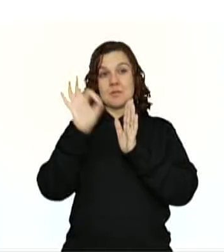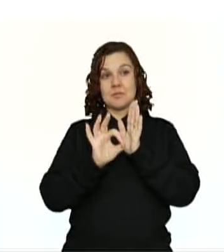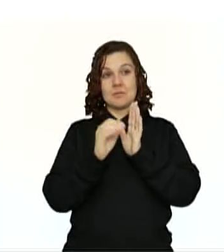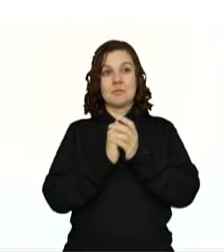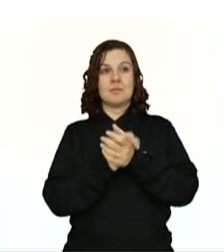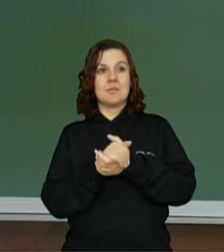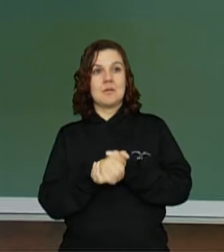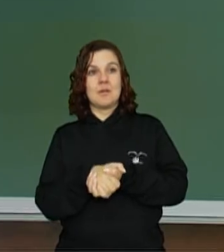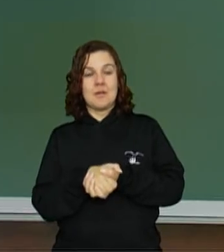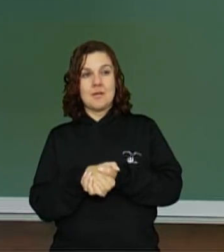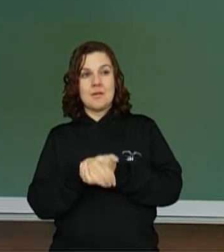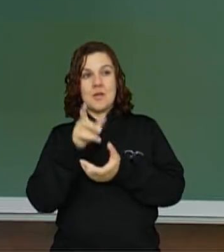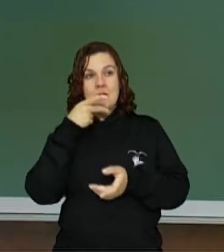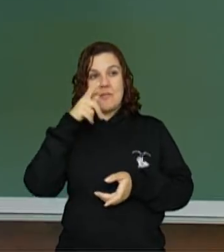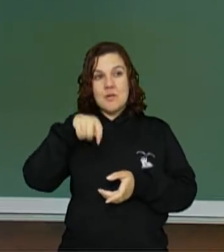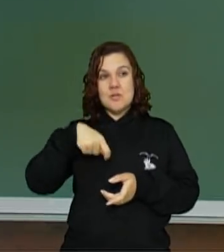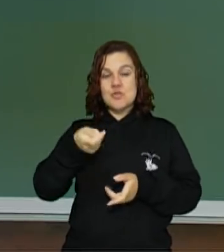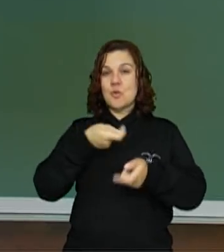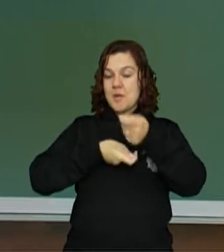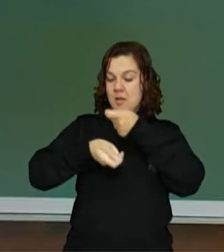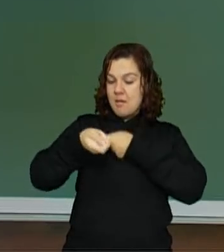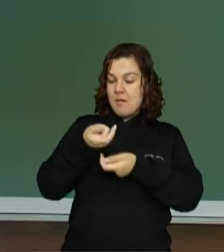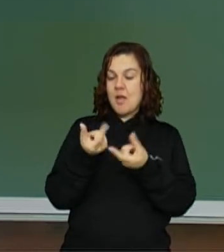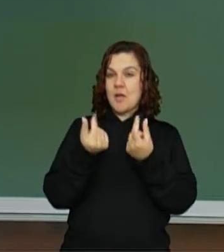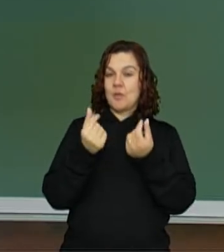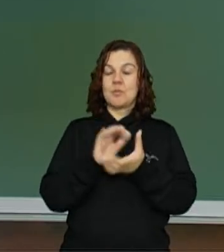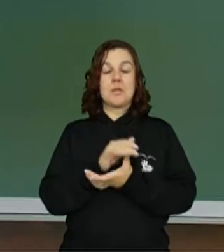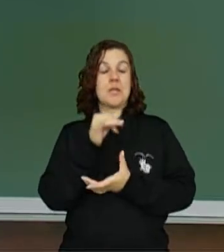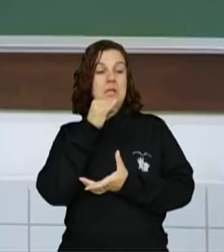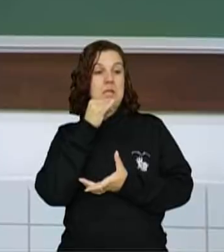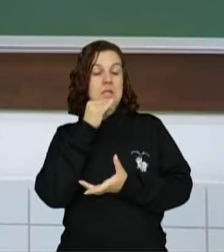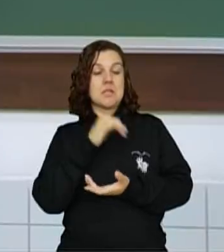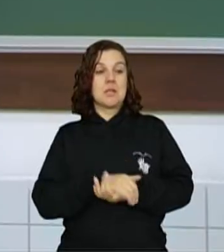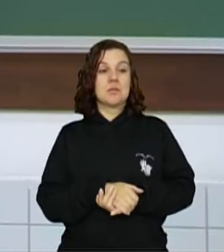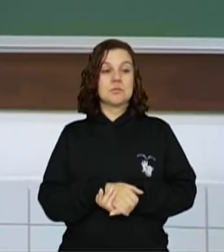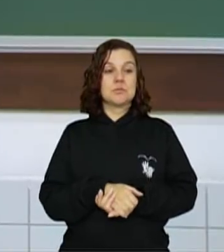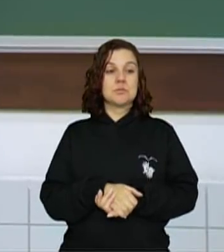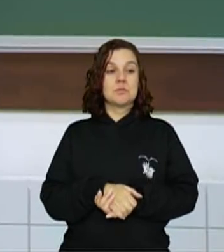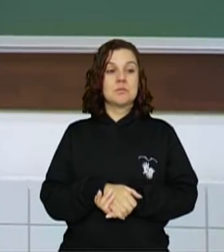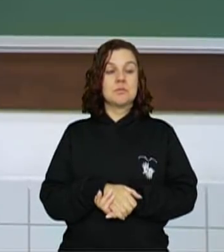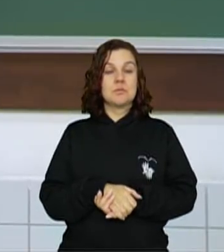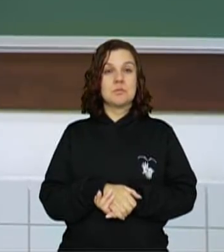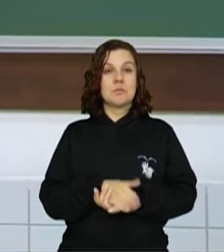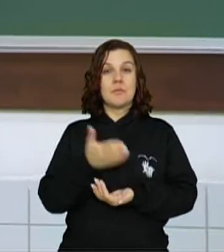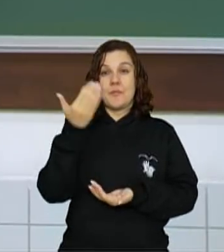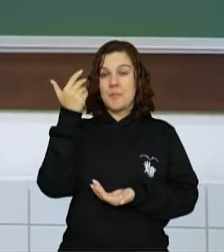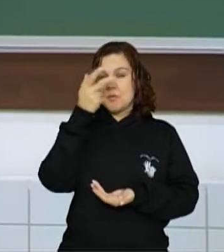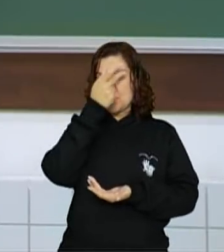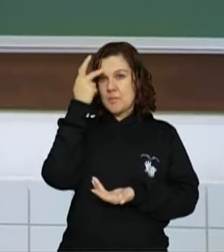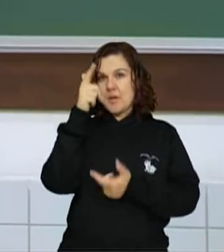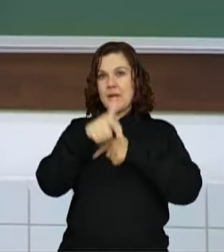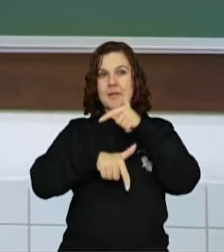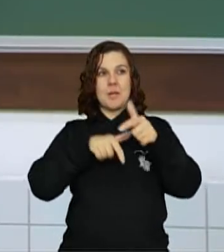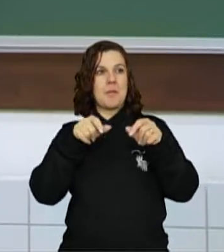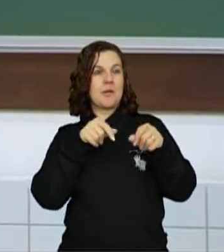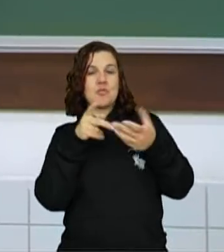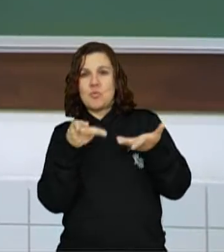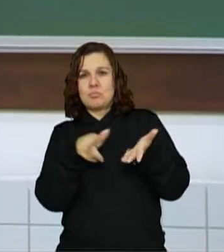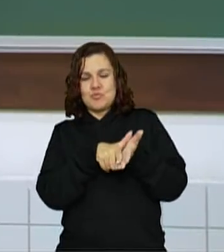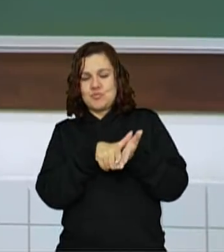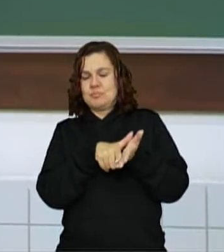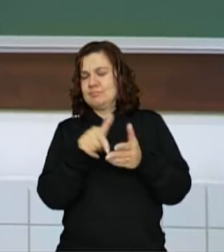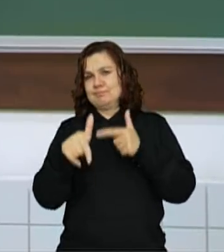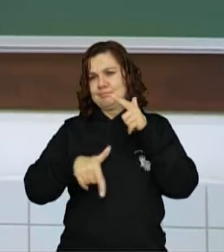15%, quando se refere aí de economia. Por exemplo, lá, o pessoal lá que está fazendo o jornal e vai falar